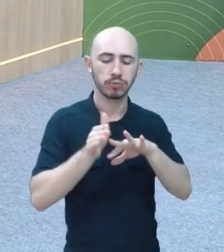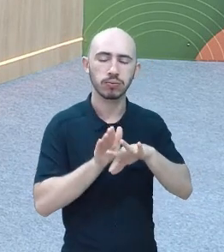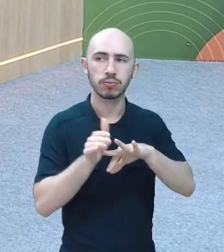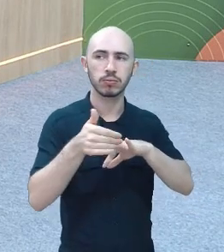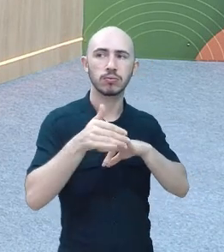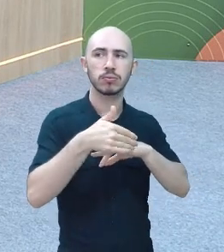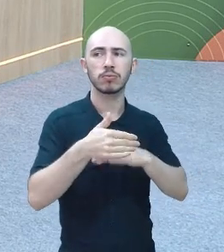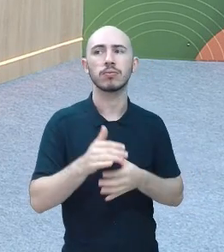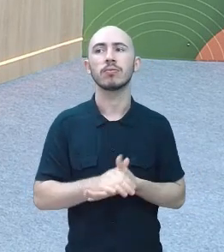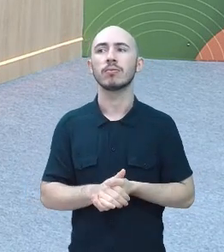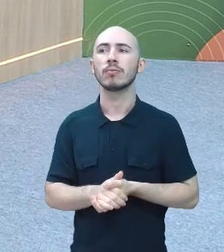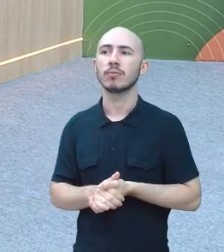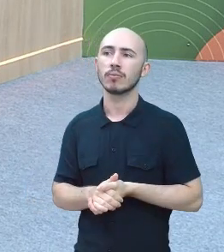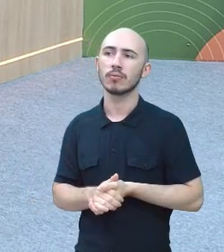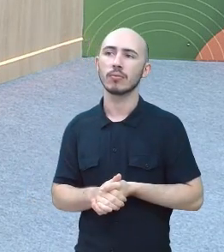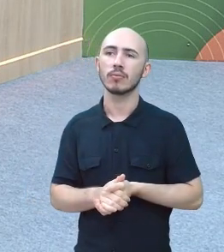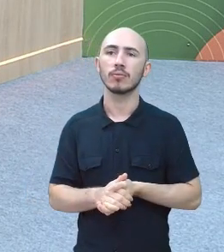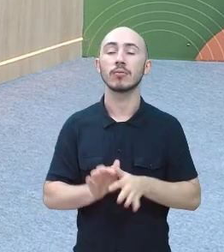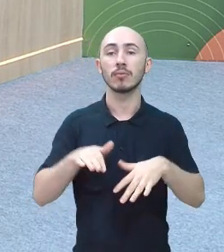falangentas.